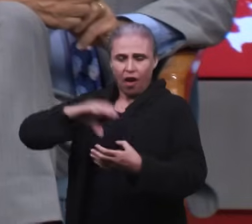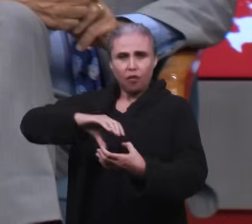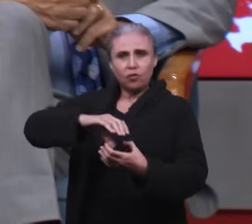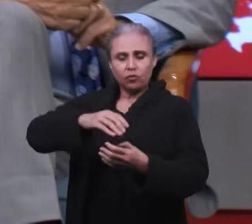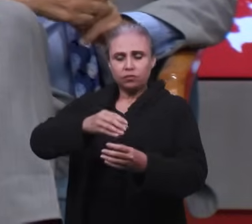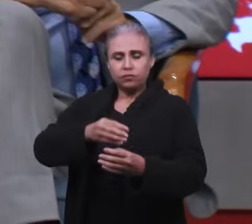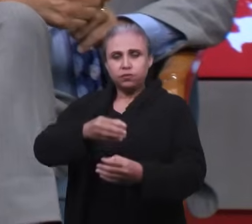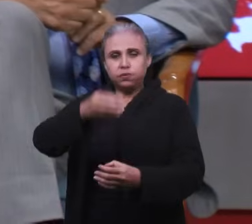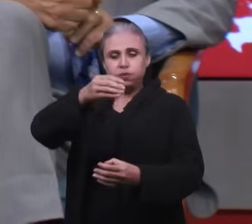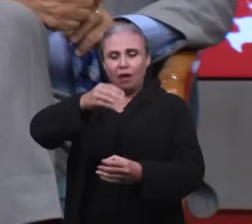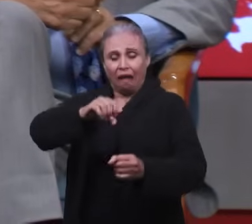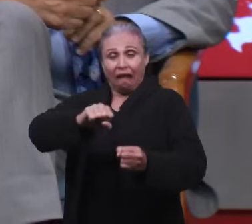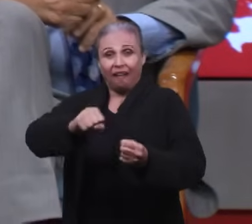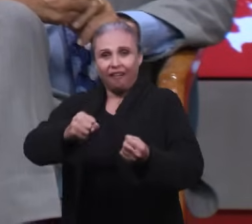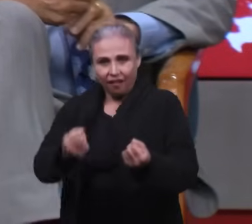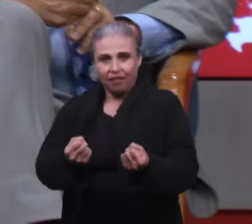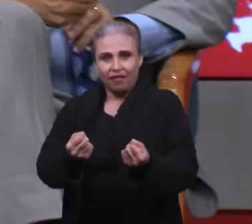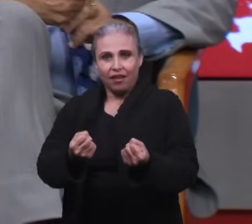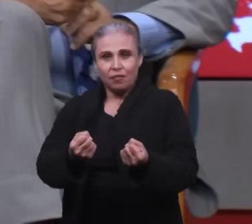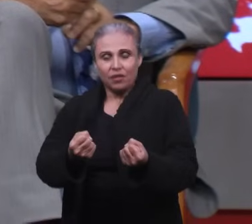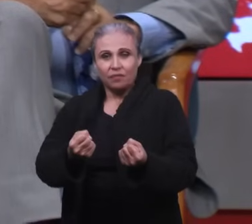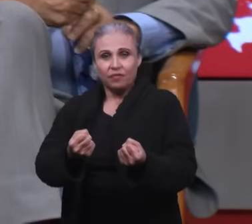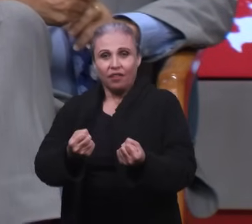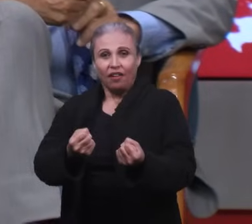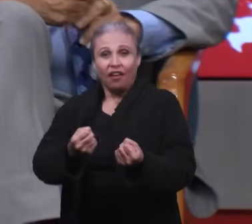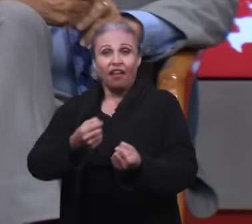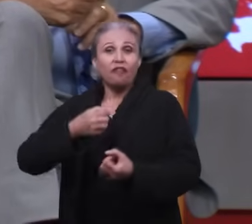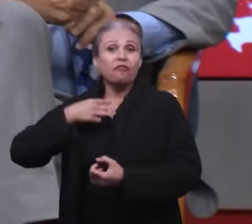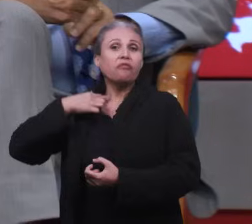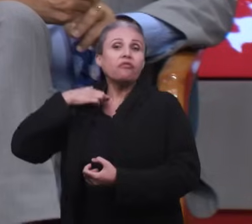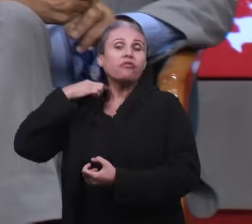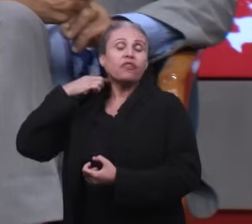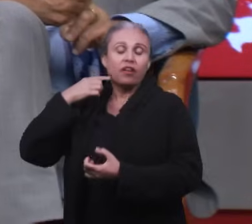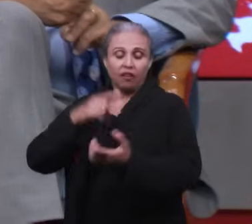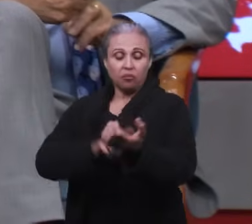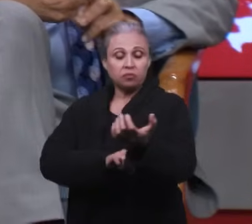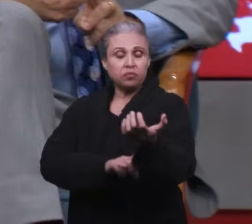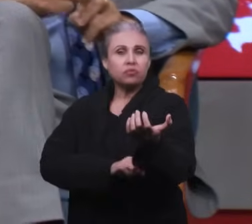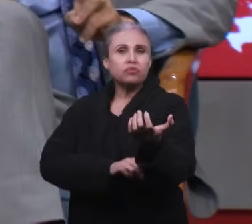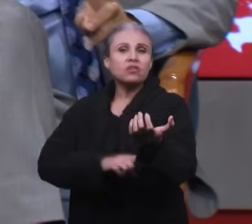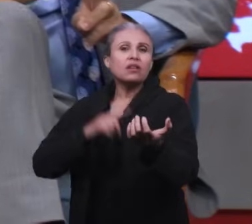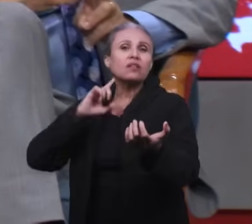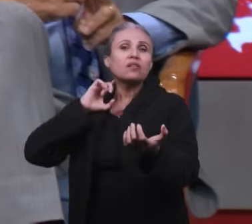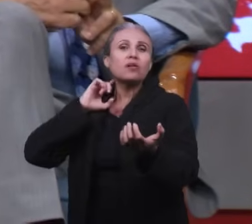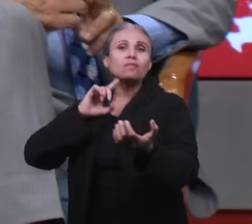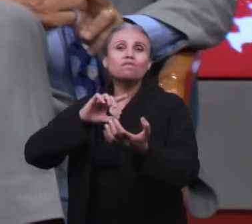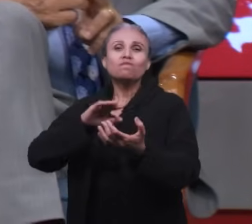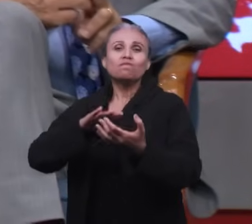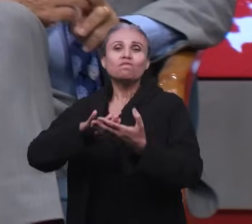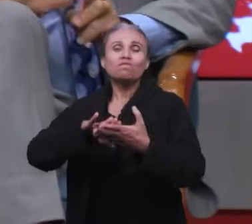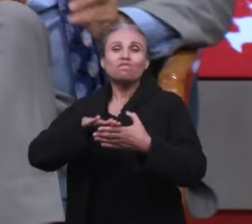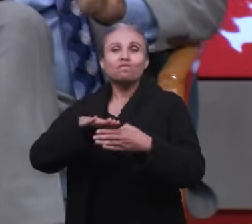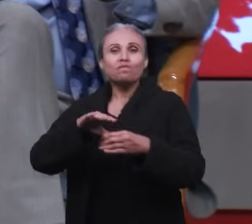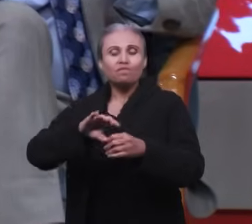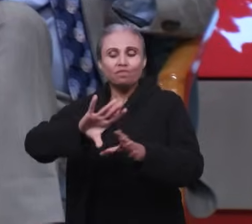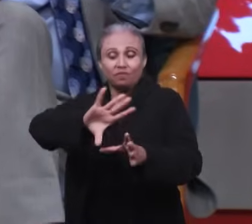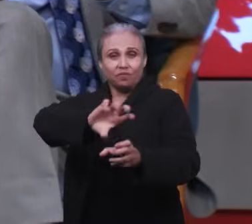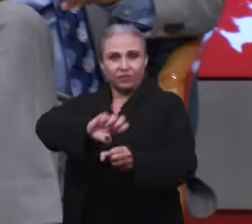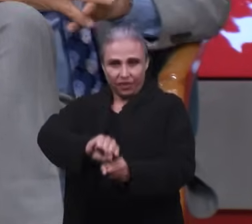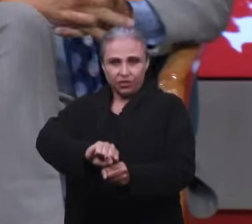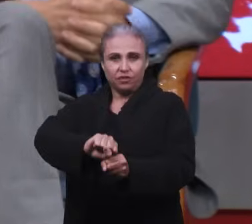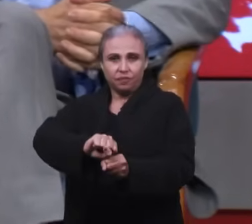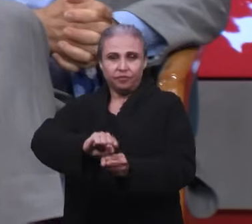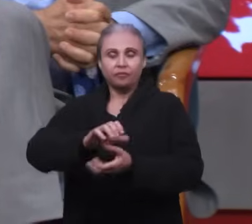garroteamento, principalmente das artérias, das carótidas, por exemplo, com morte cerebral do mesmo jeito. E o que é a